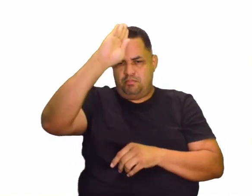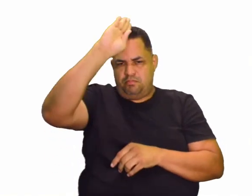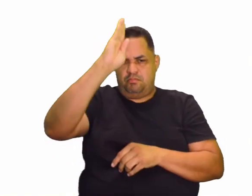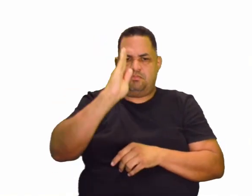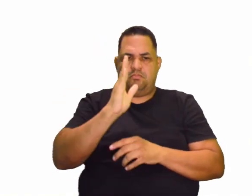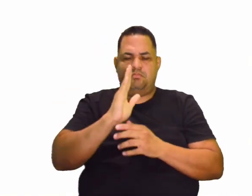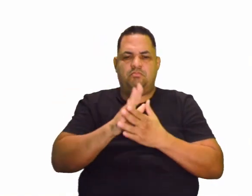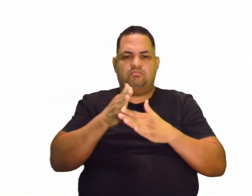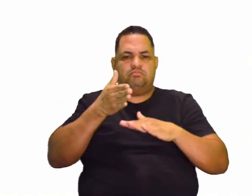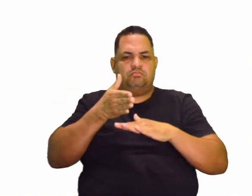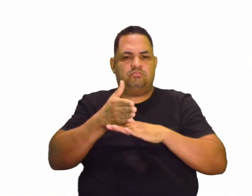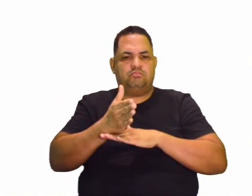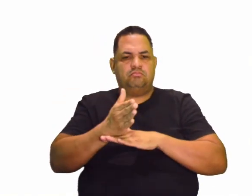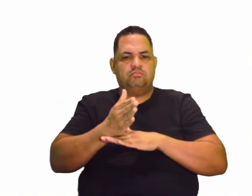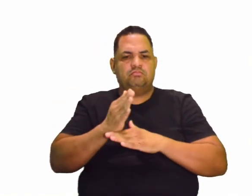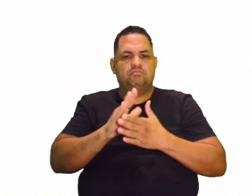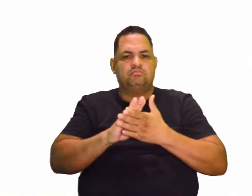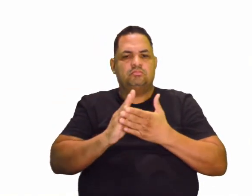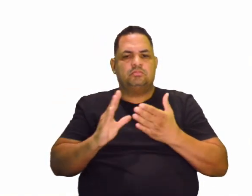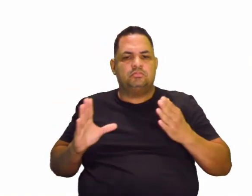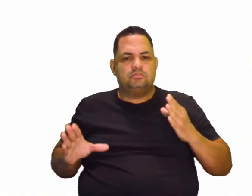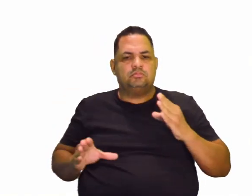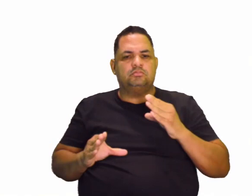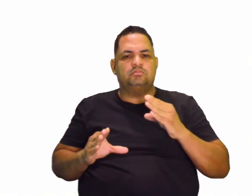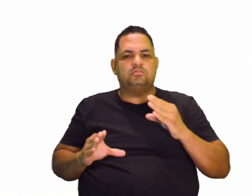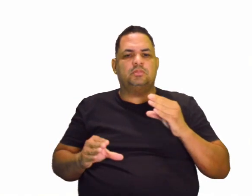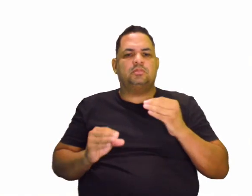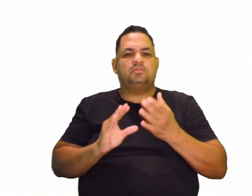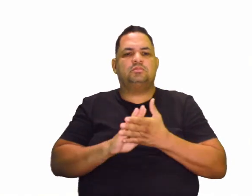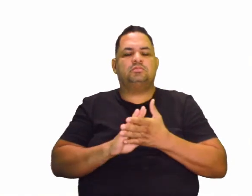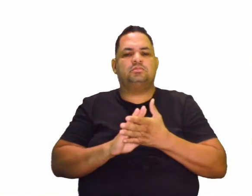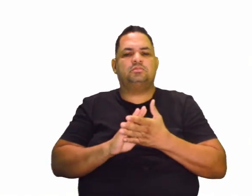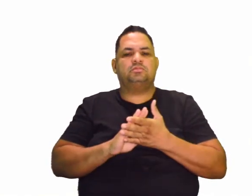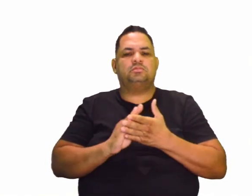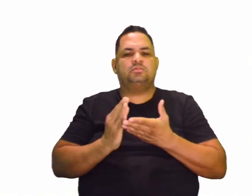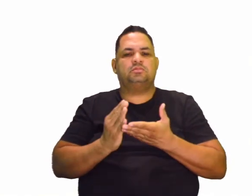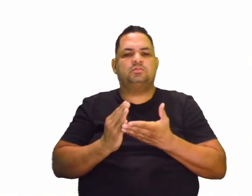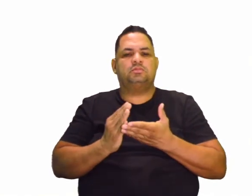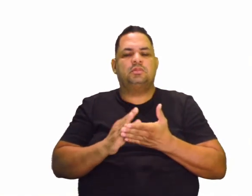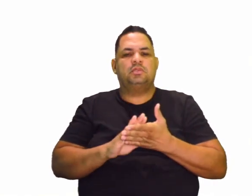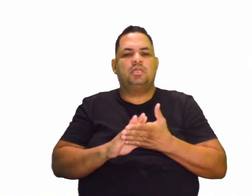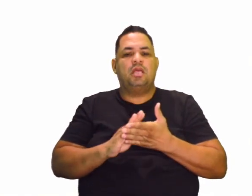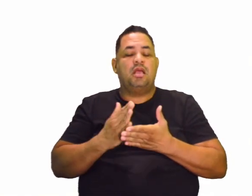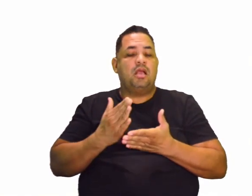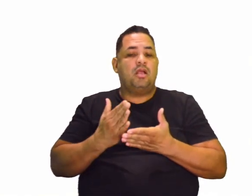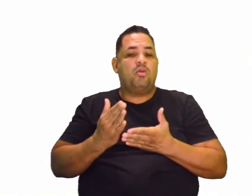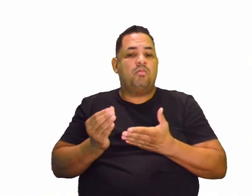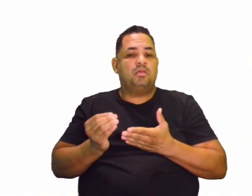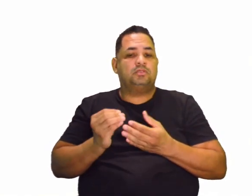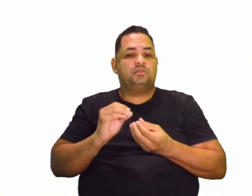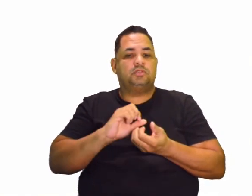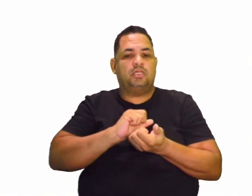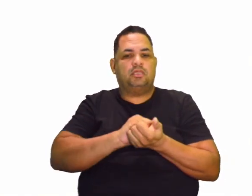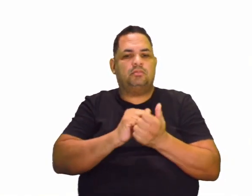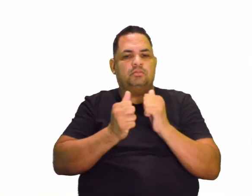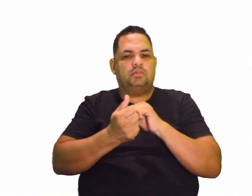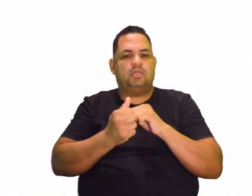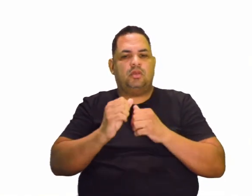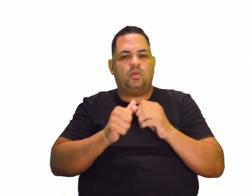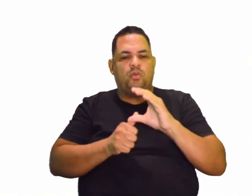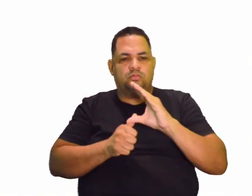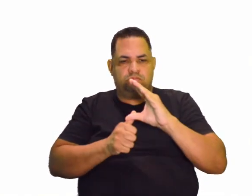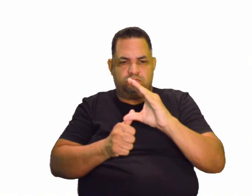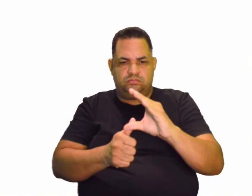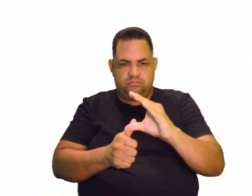adentrou, então, ao cristianismo, deixando de lado muitos adoração aos deuses, né,